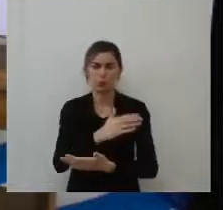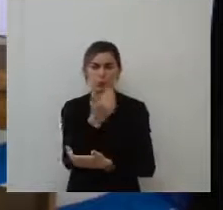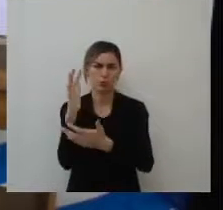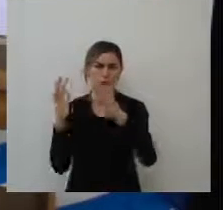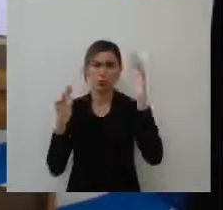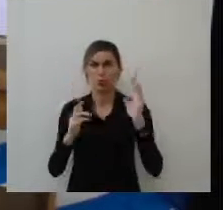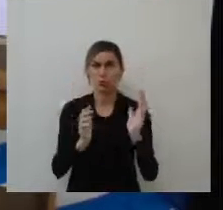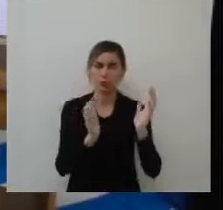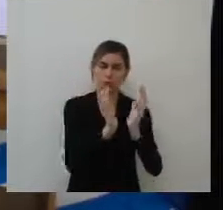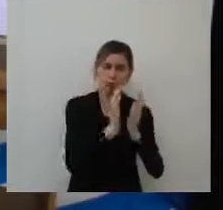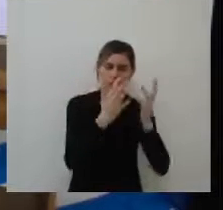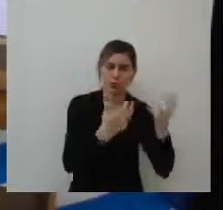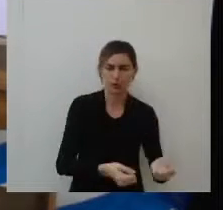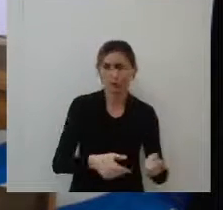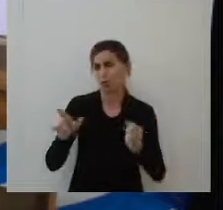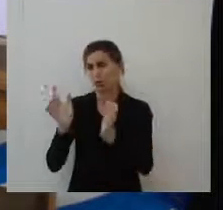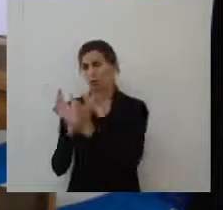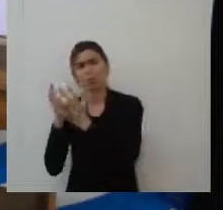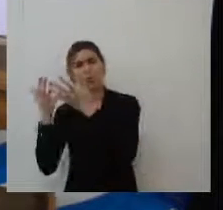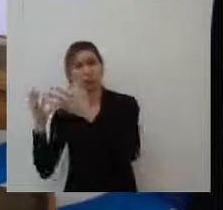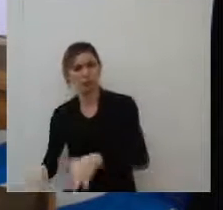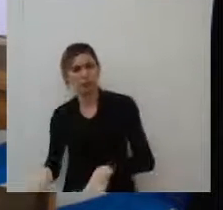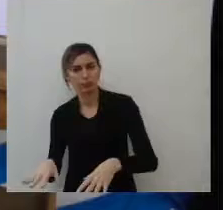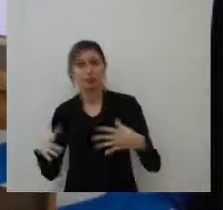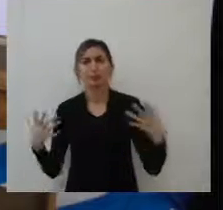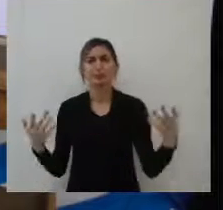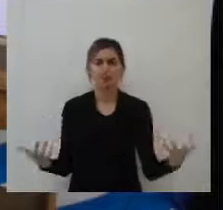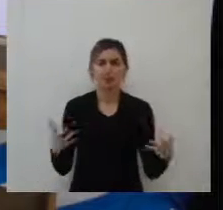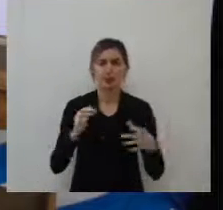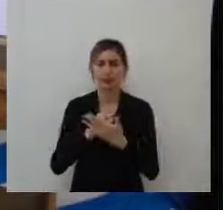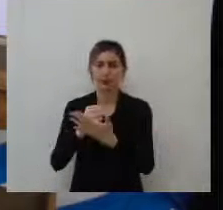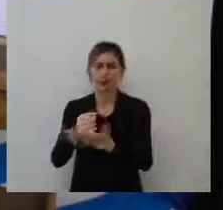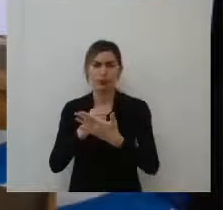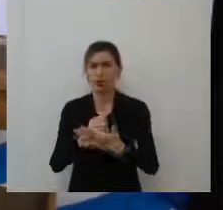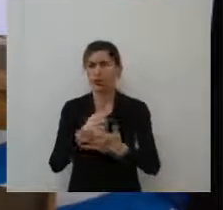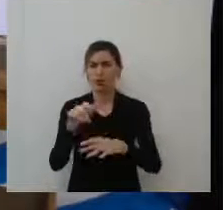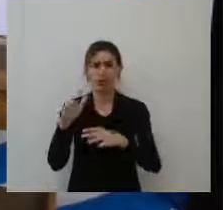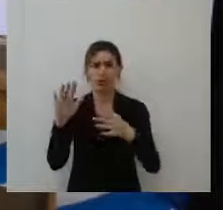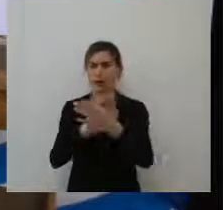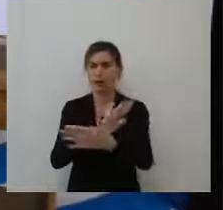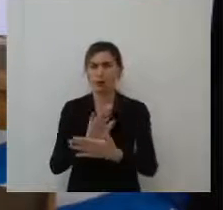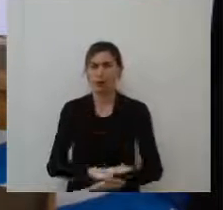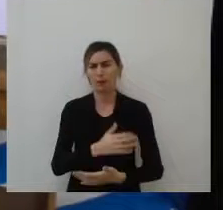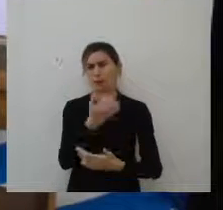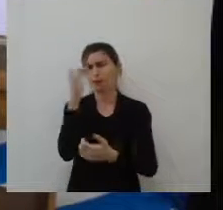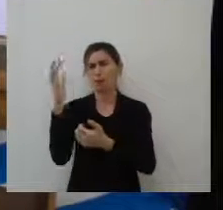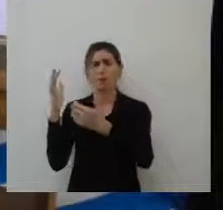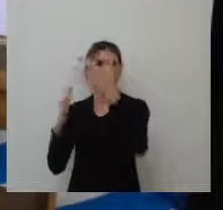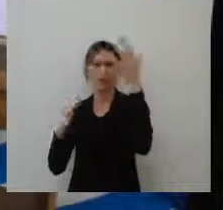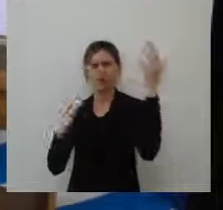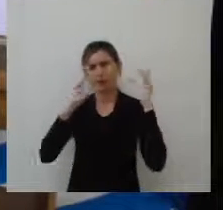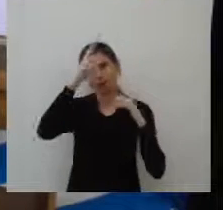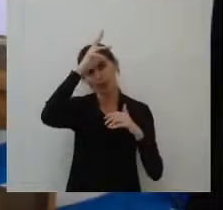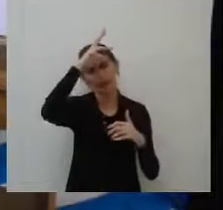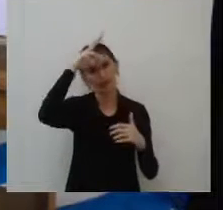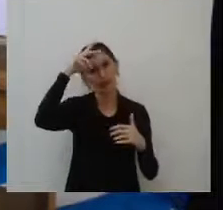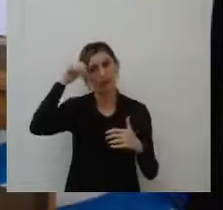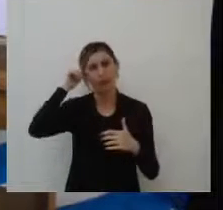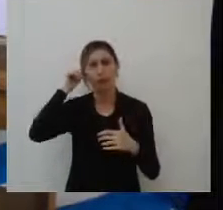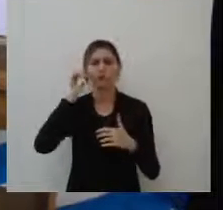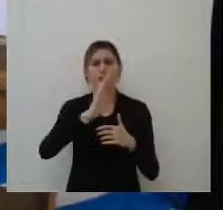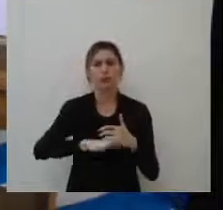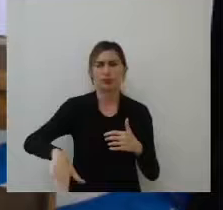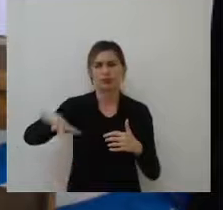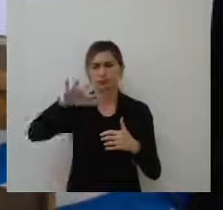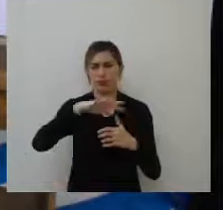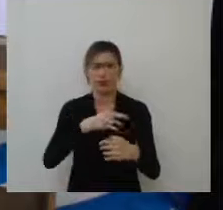enquanto outra parte do Brasil está a favor do Greenpeace para ajudar a não acabar com aquela mata, não ajudar a acabar com aquela região